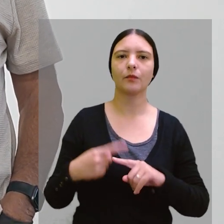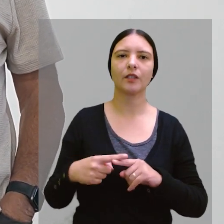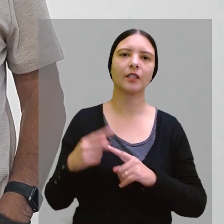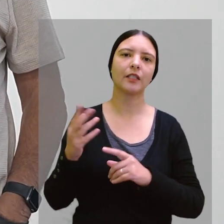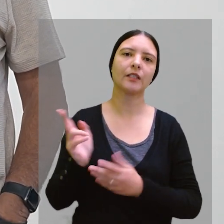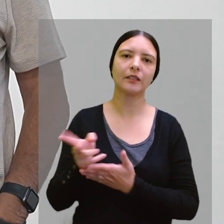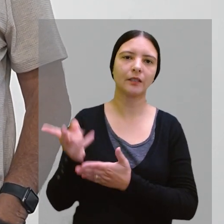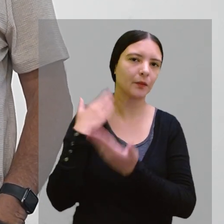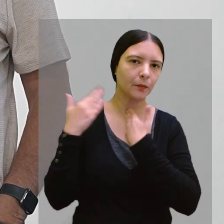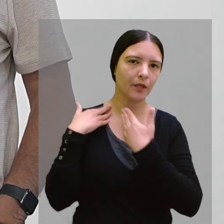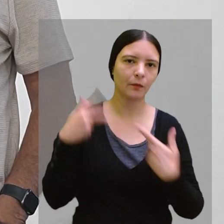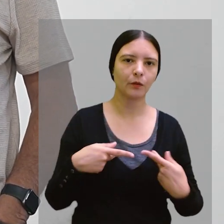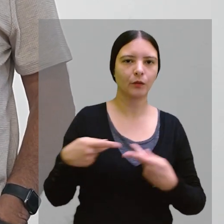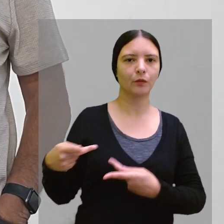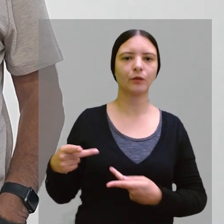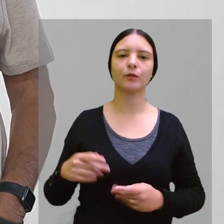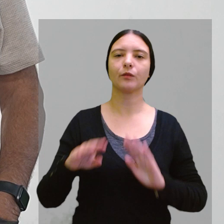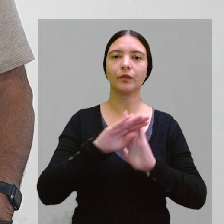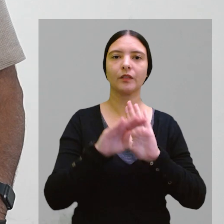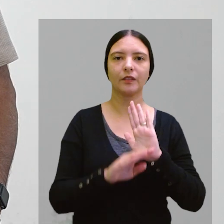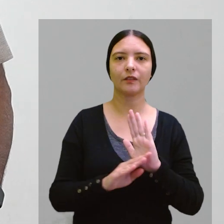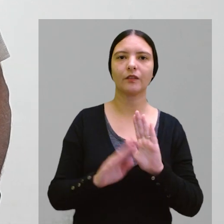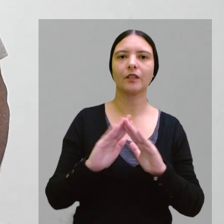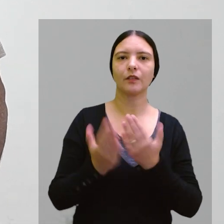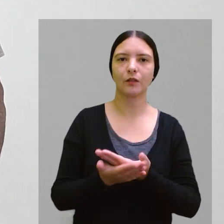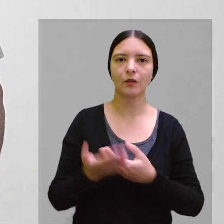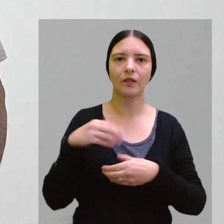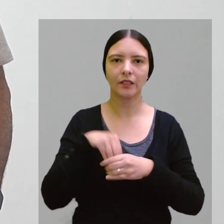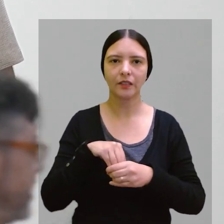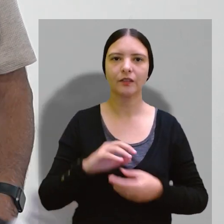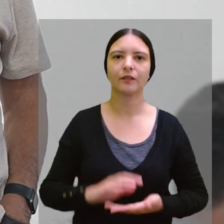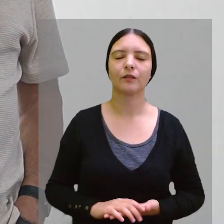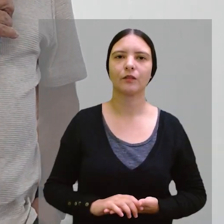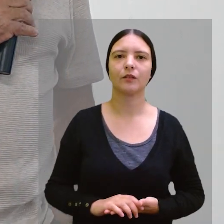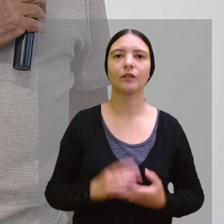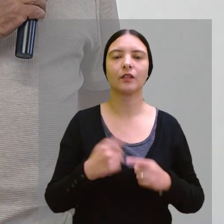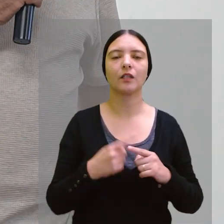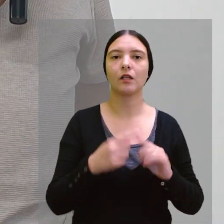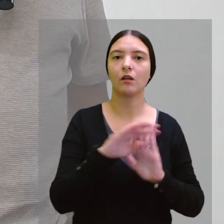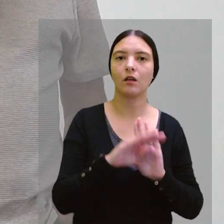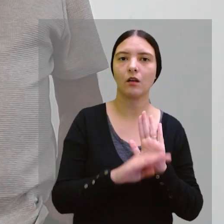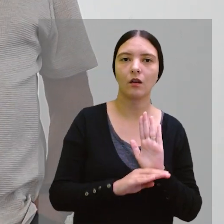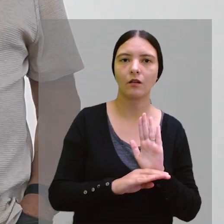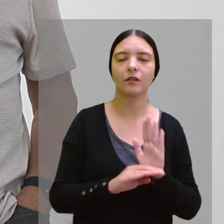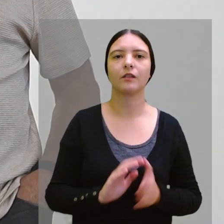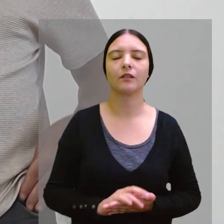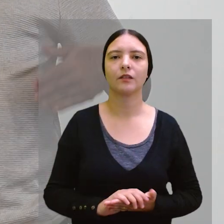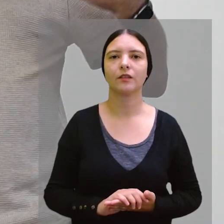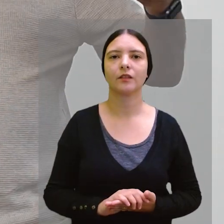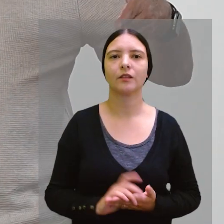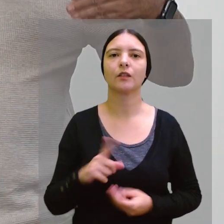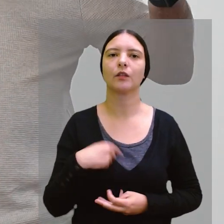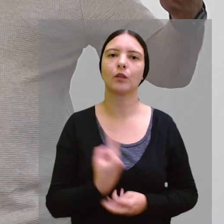Papo, que faz esse programa nas escolas, que esse programa a